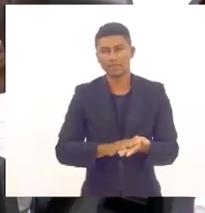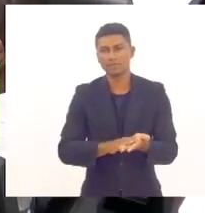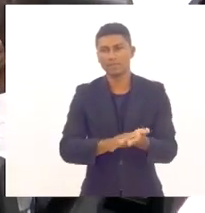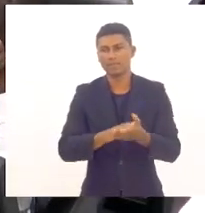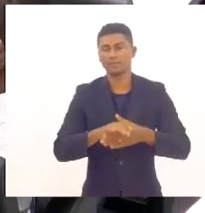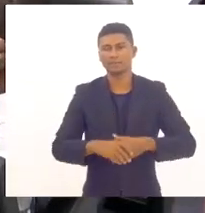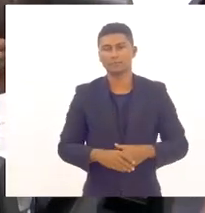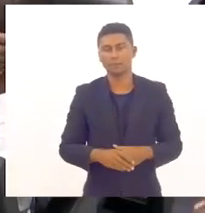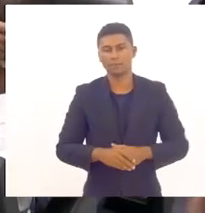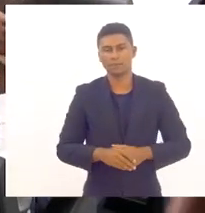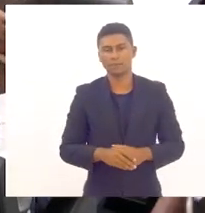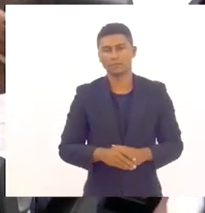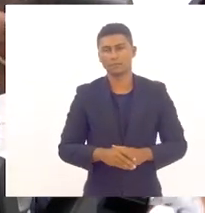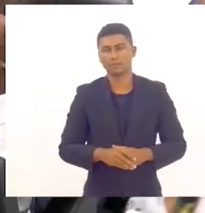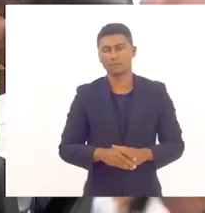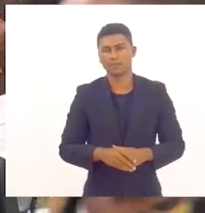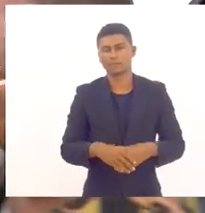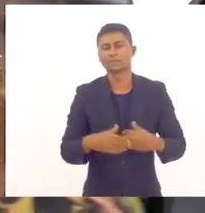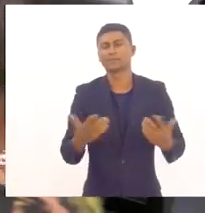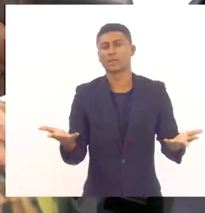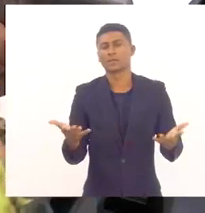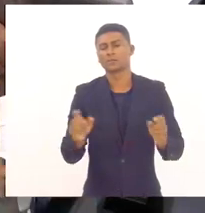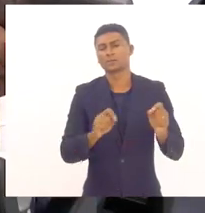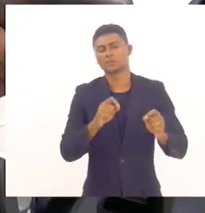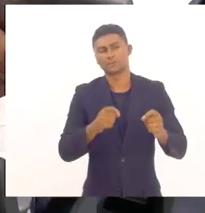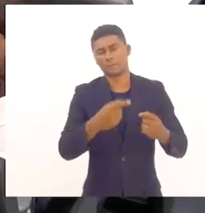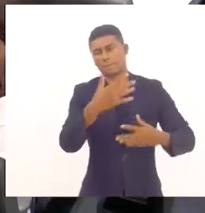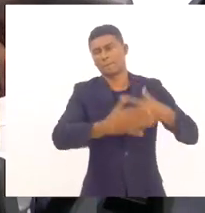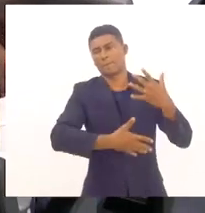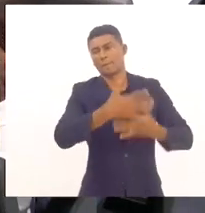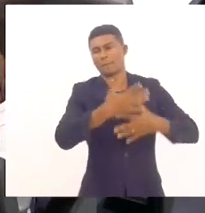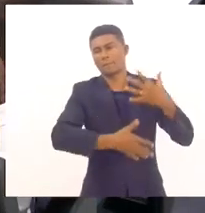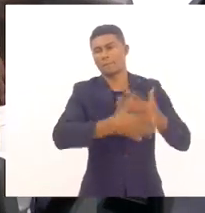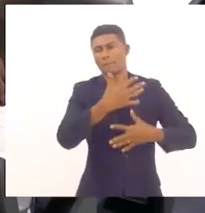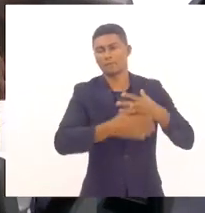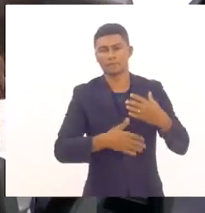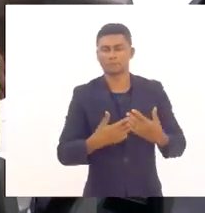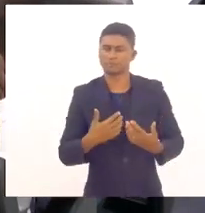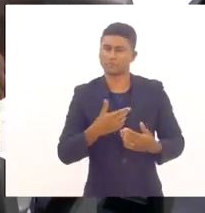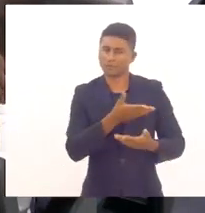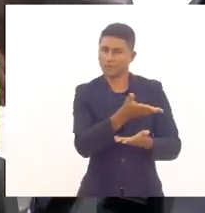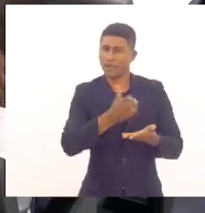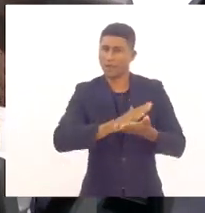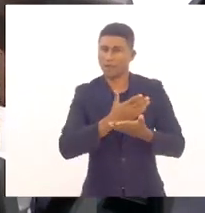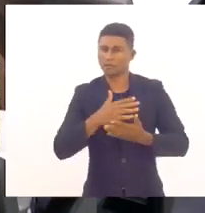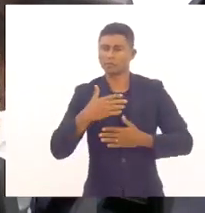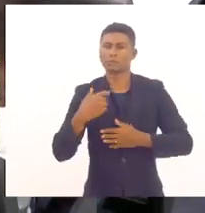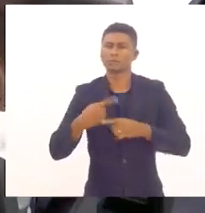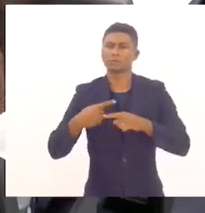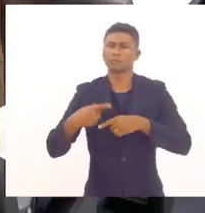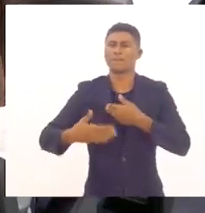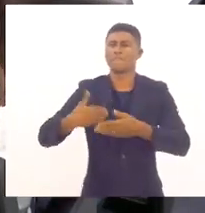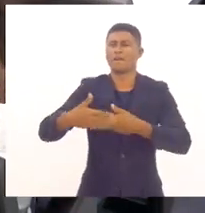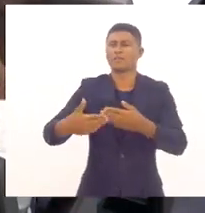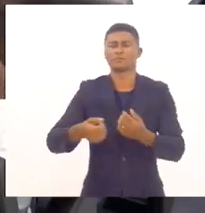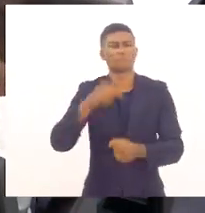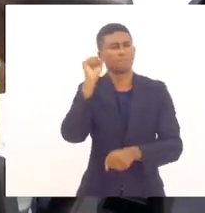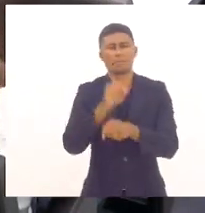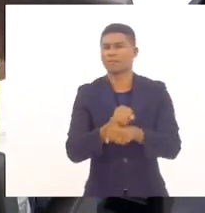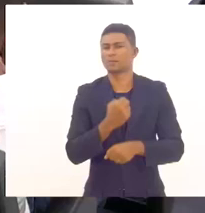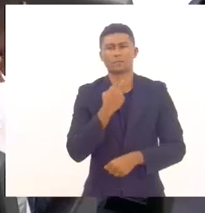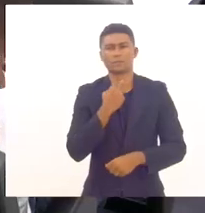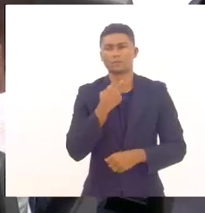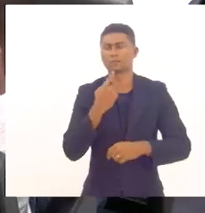caia nessa de atrapalhar o avanço do que está acontecendo. Isso não pode parar, porque